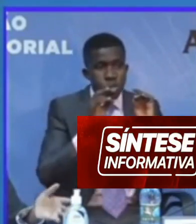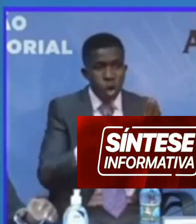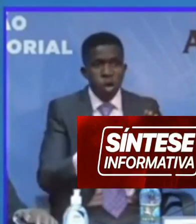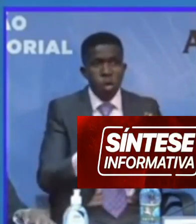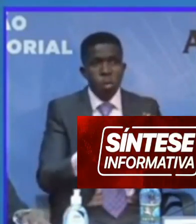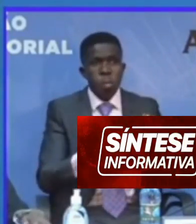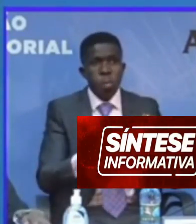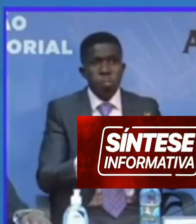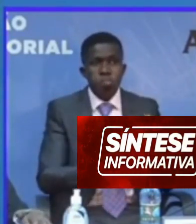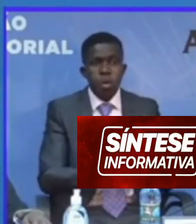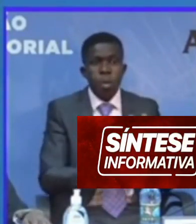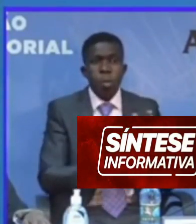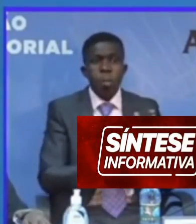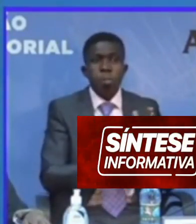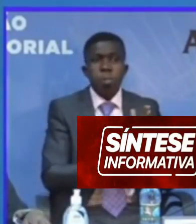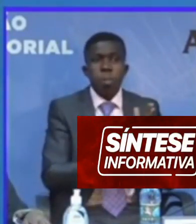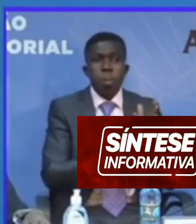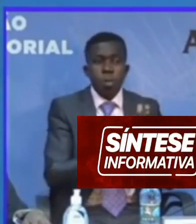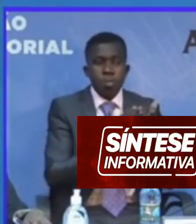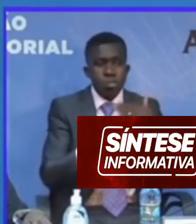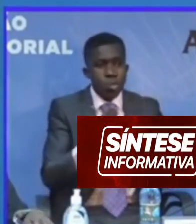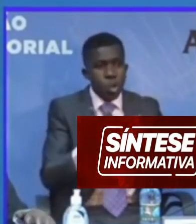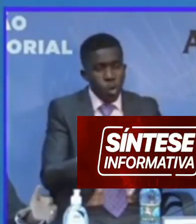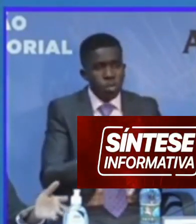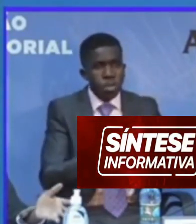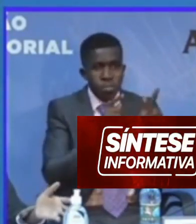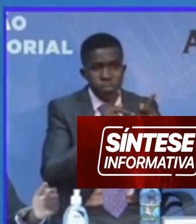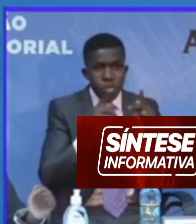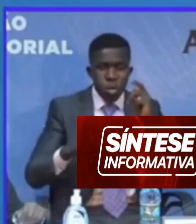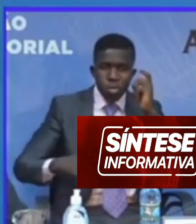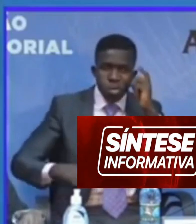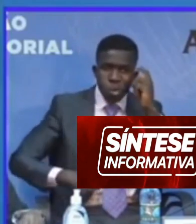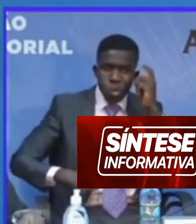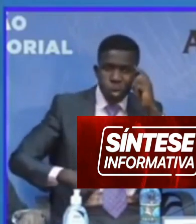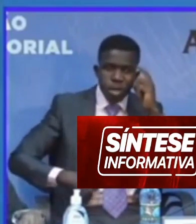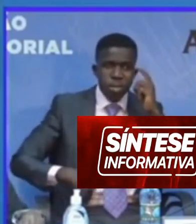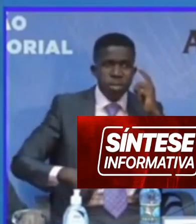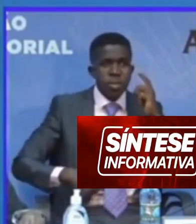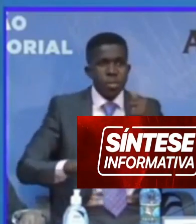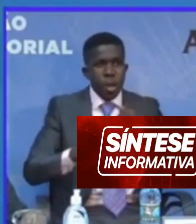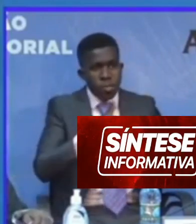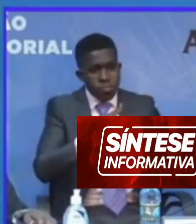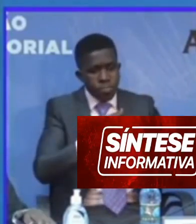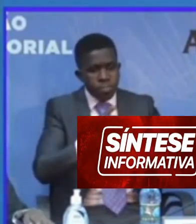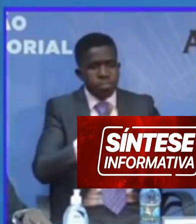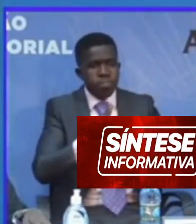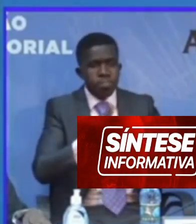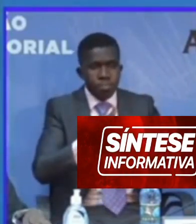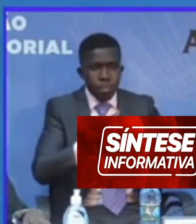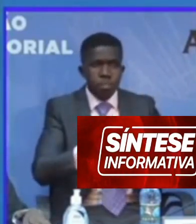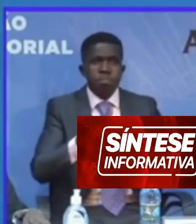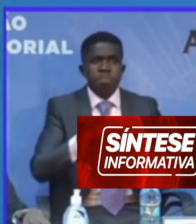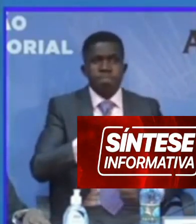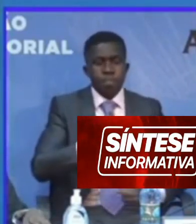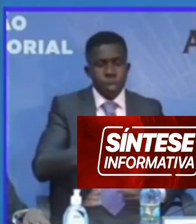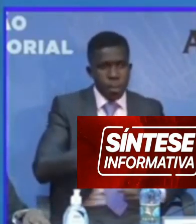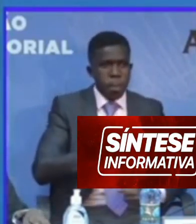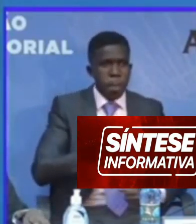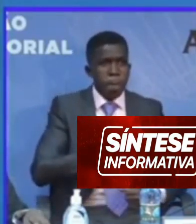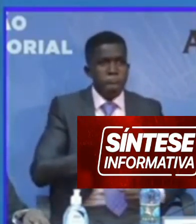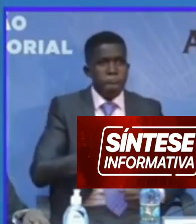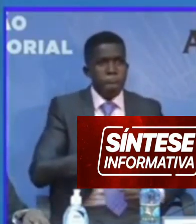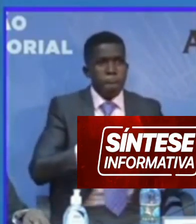aos colegas que estão internados e que estão a ser cuidados e que estão em fase